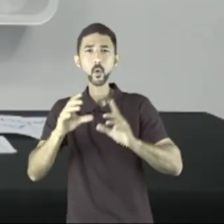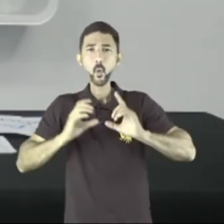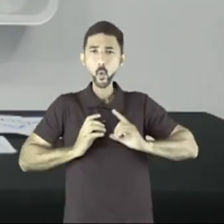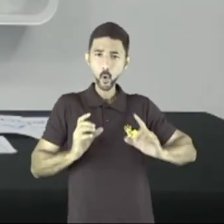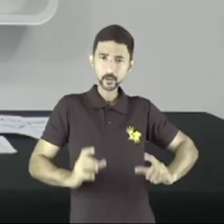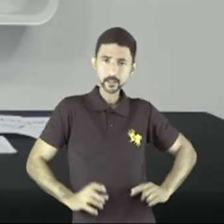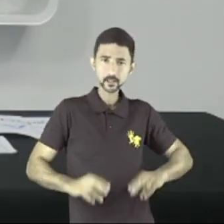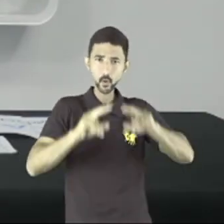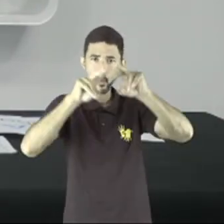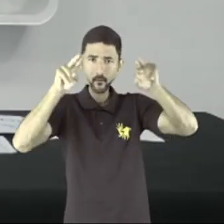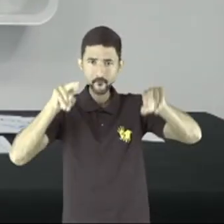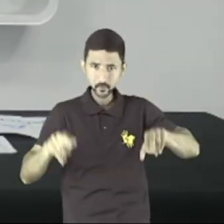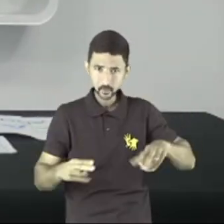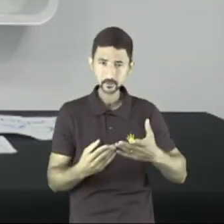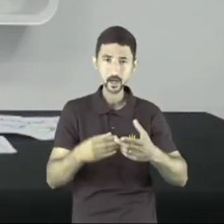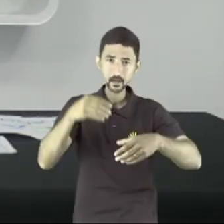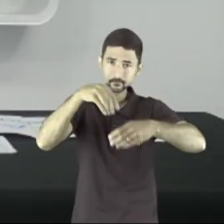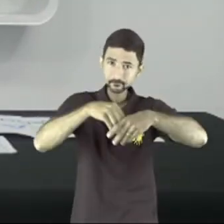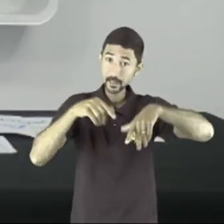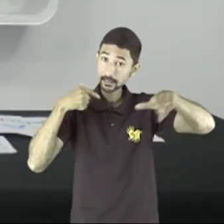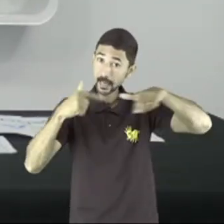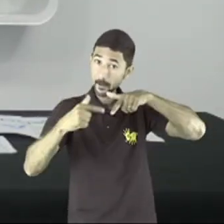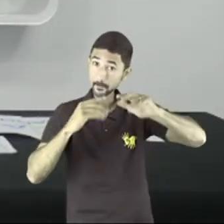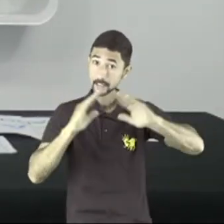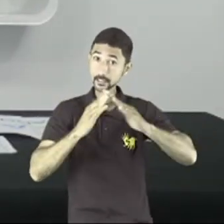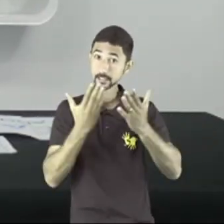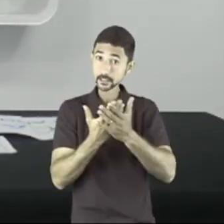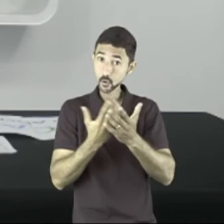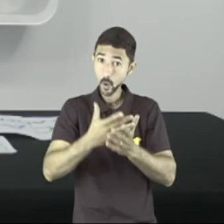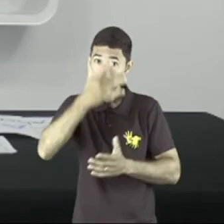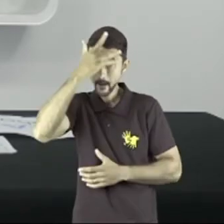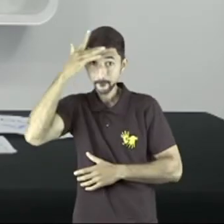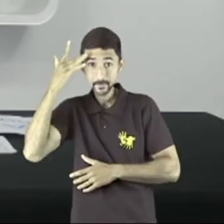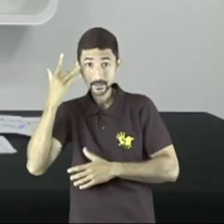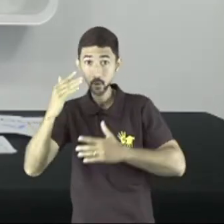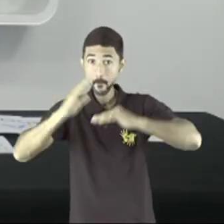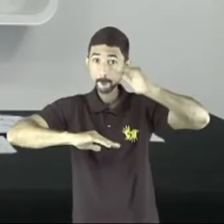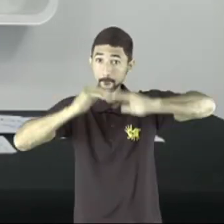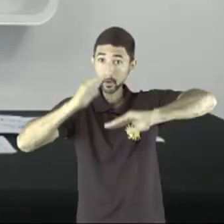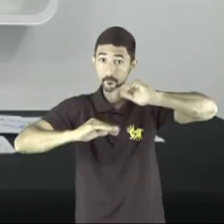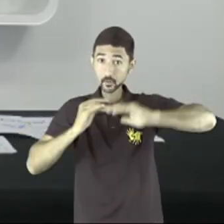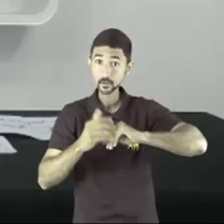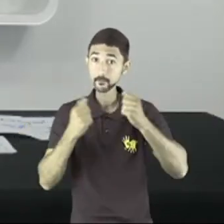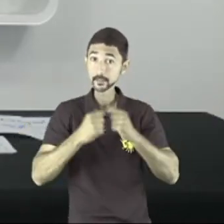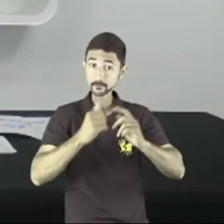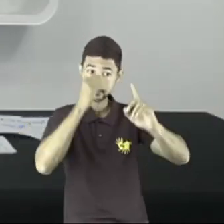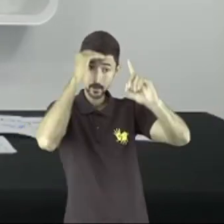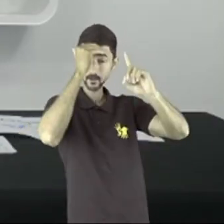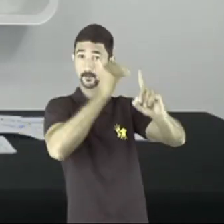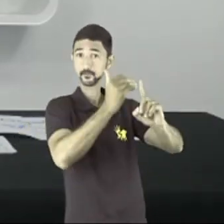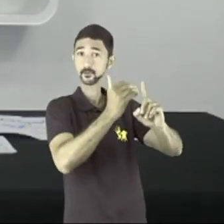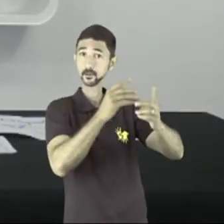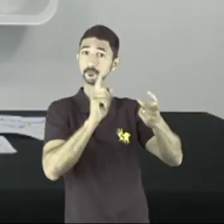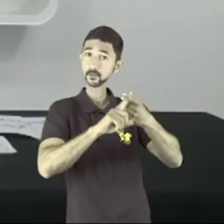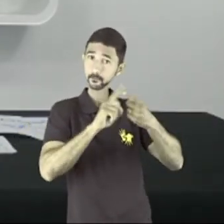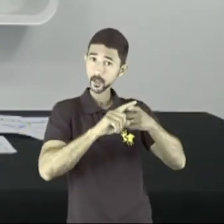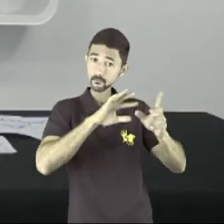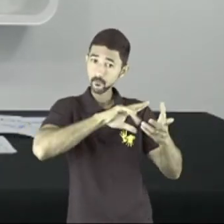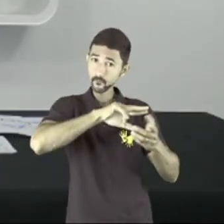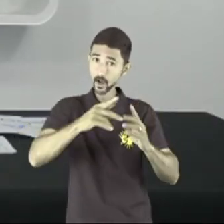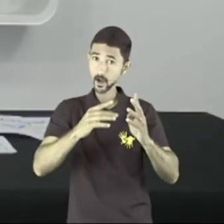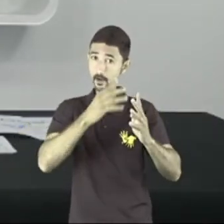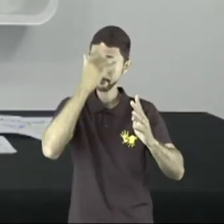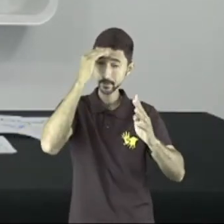coordenador, eu tenho os funcionários que compõem a escola. E essas pessoas, esses profissionais, eles devem ser respeitados por você também,